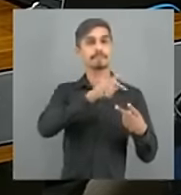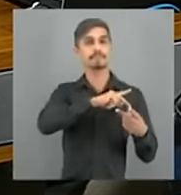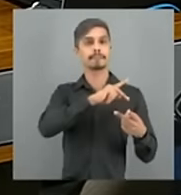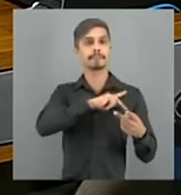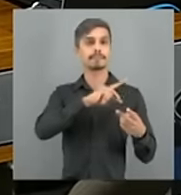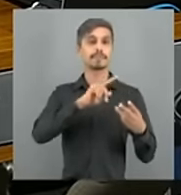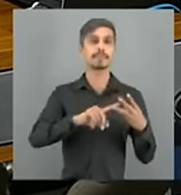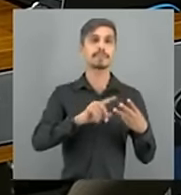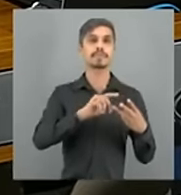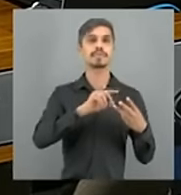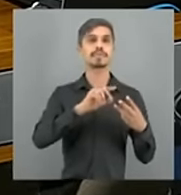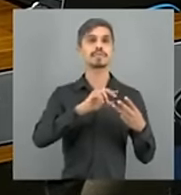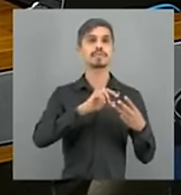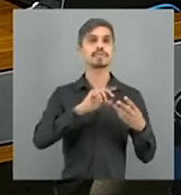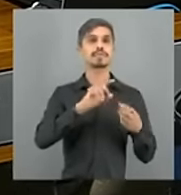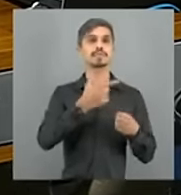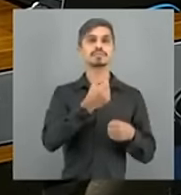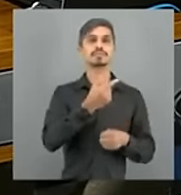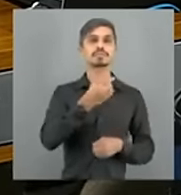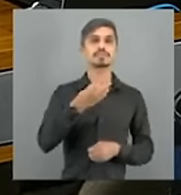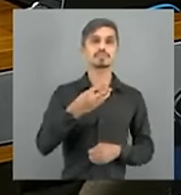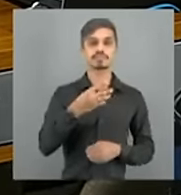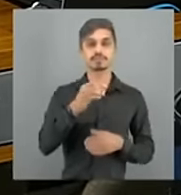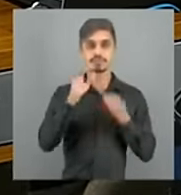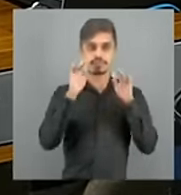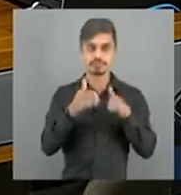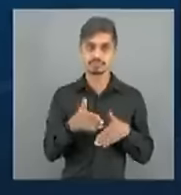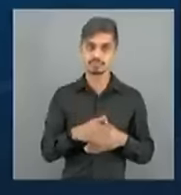em 2023 especificamente.